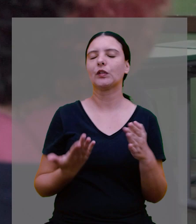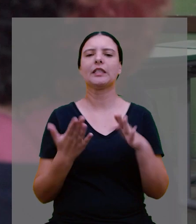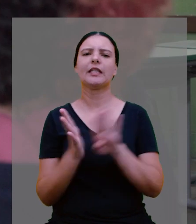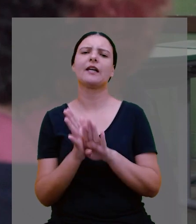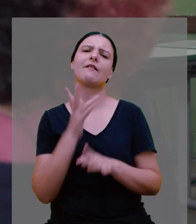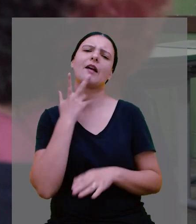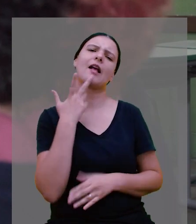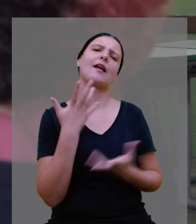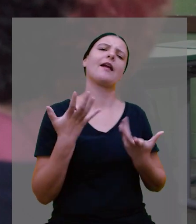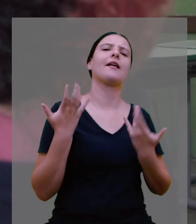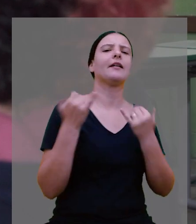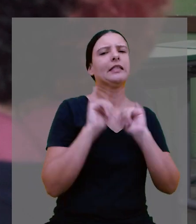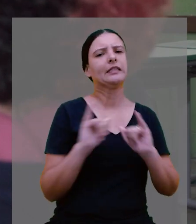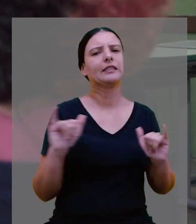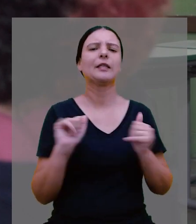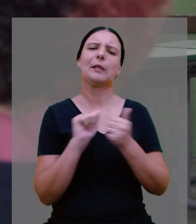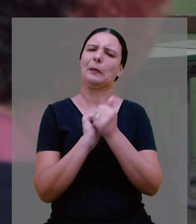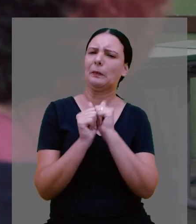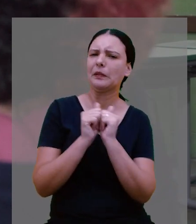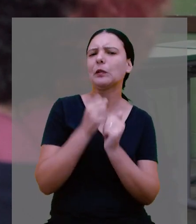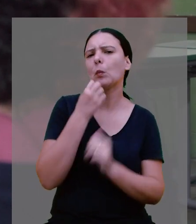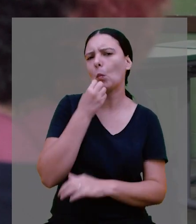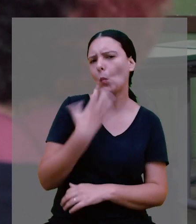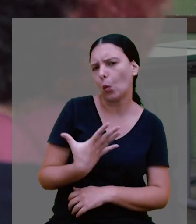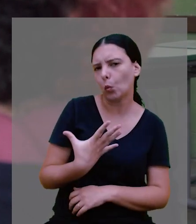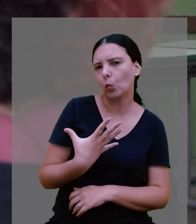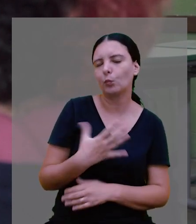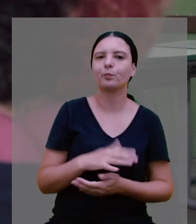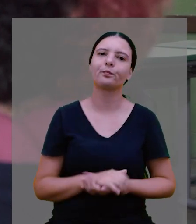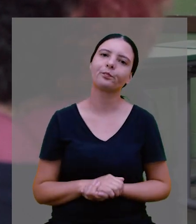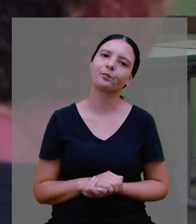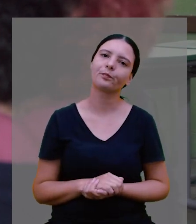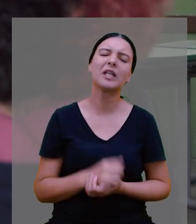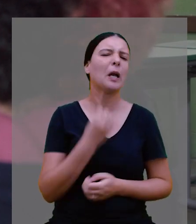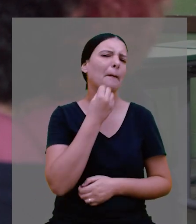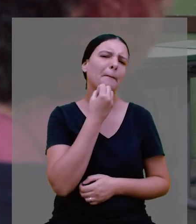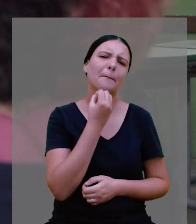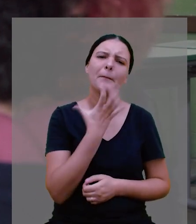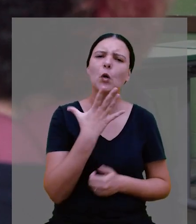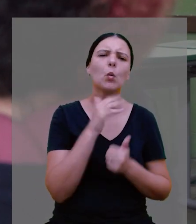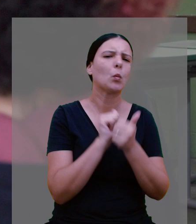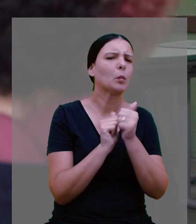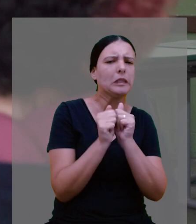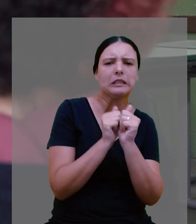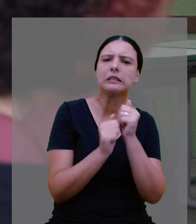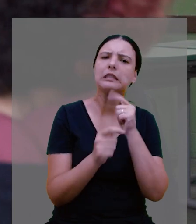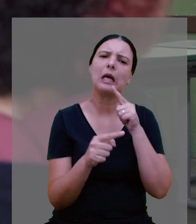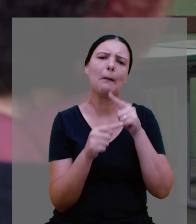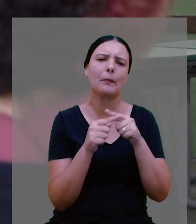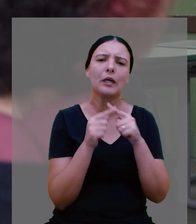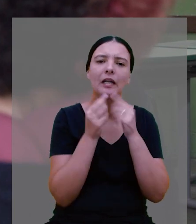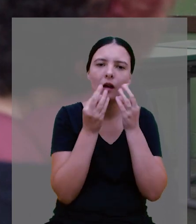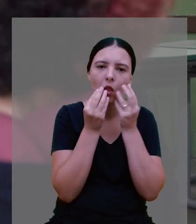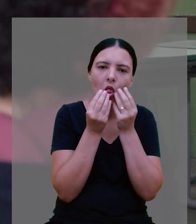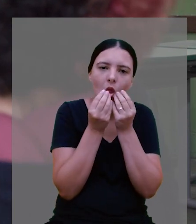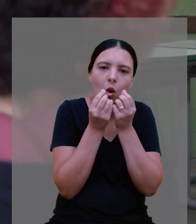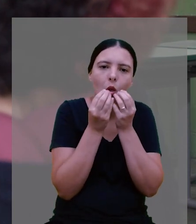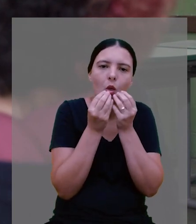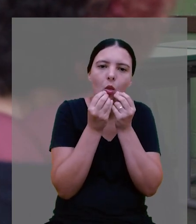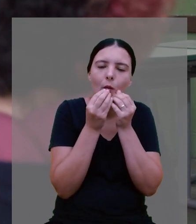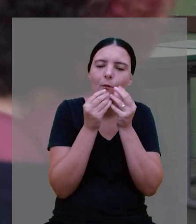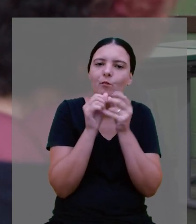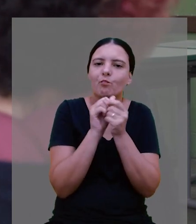quero dizer para vocês que beijar é muito bom. Beijar é muito bom porque a saliva é